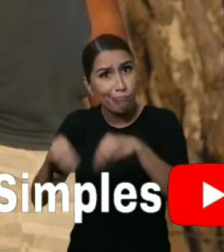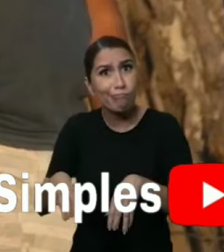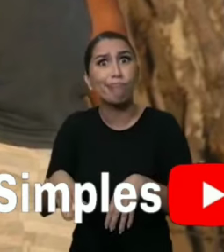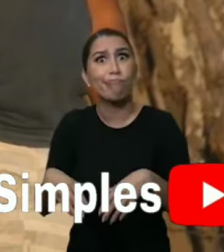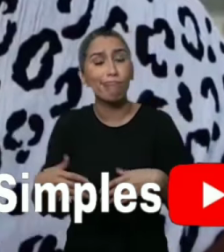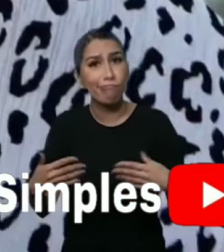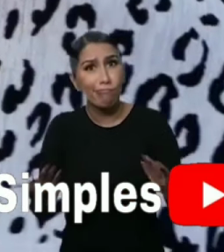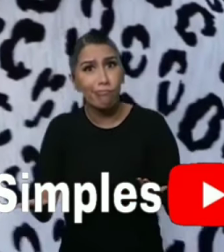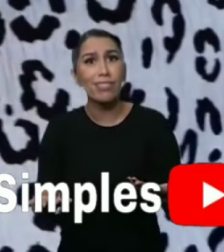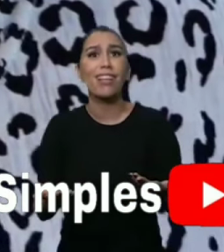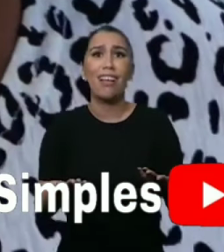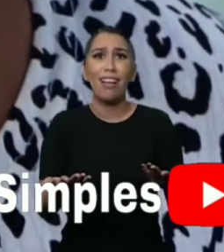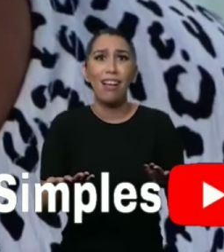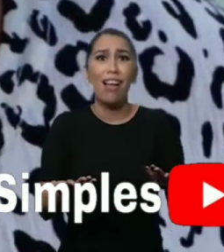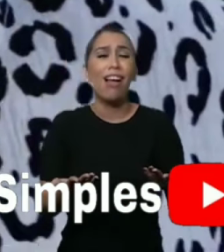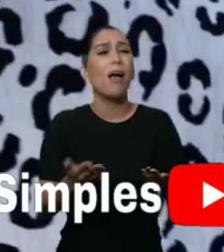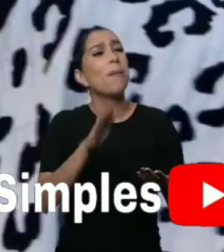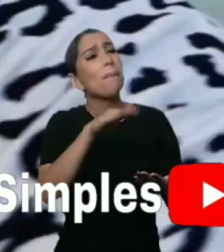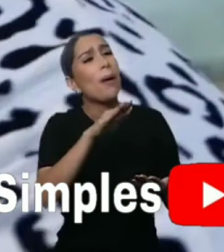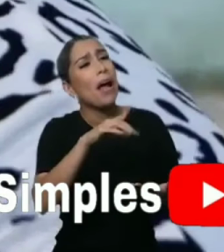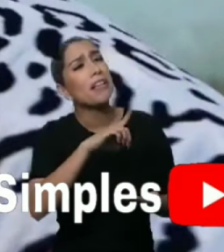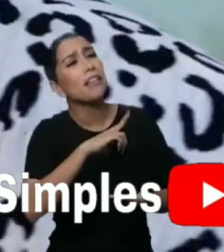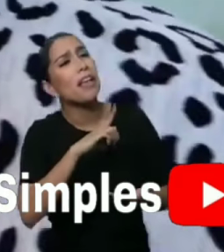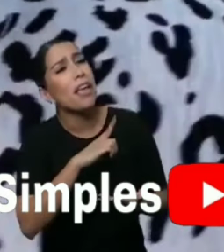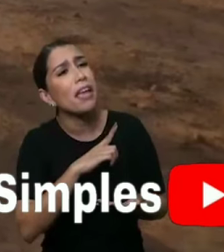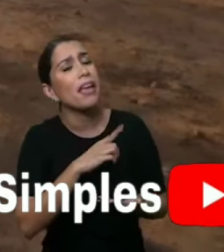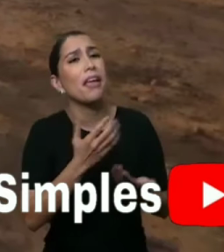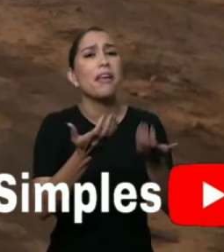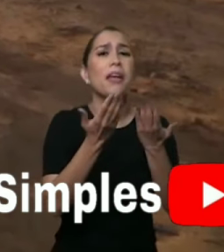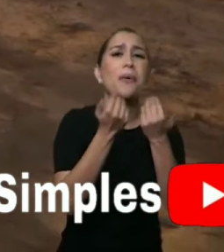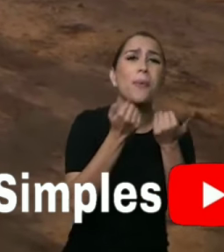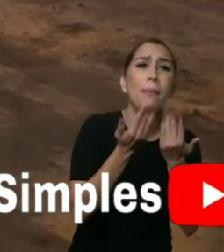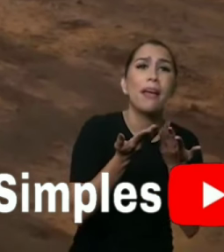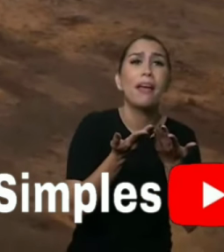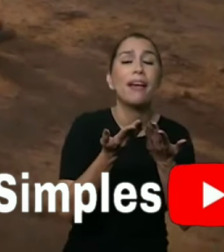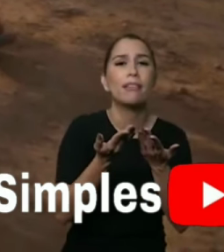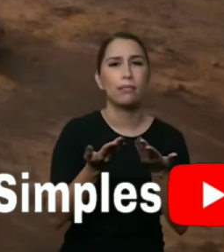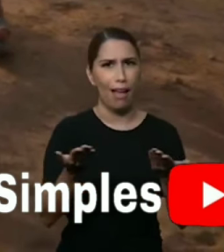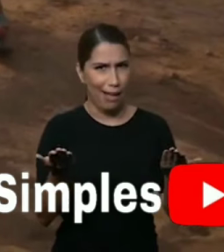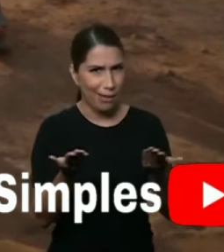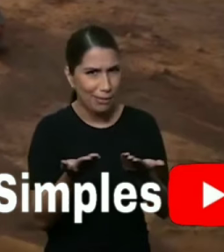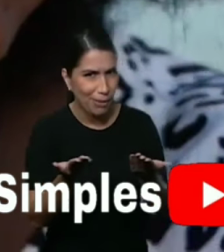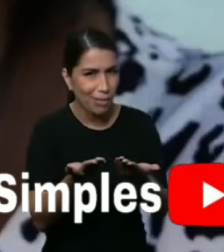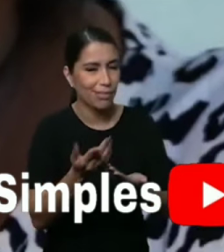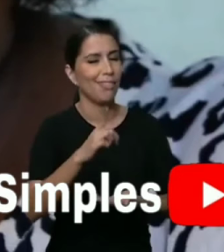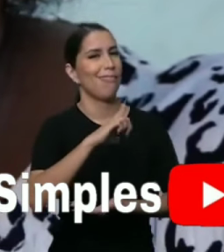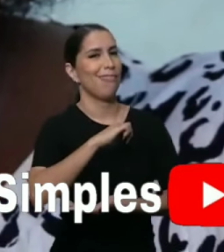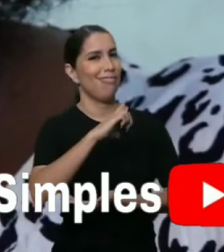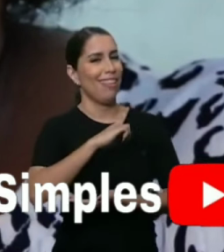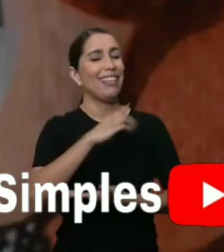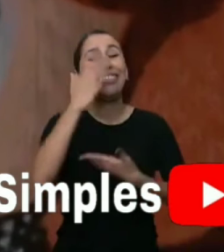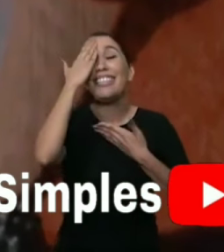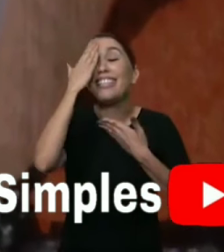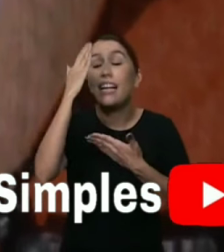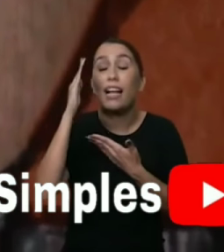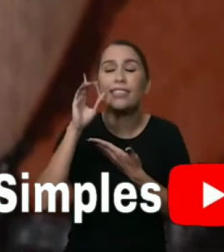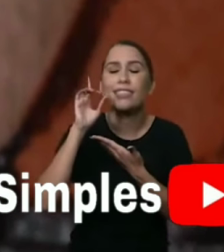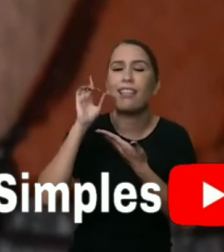Mãe, tem isso? Mãe, tem aquilo? Mãe, tem alguma coisa pra comer? Agora com o auxílio tem, graças a Deus.